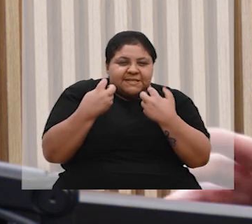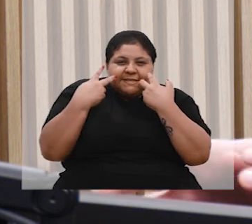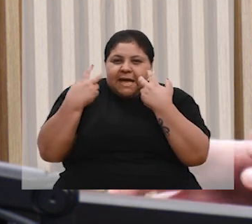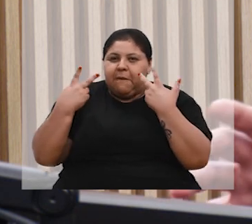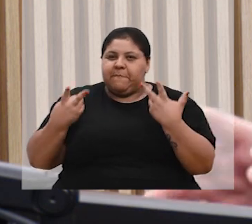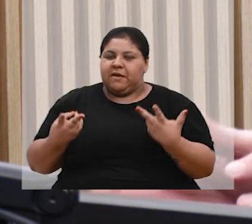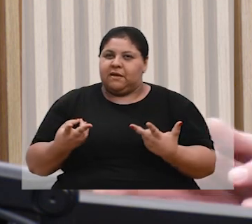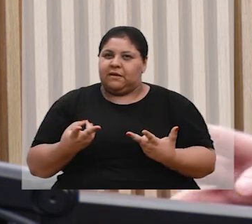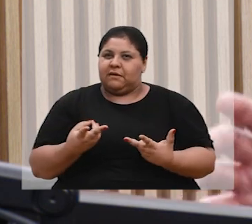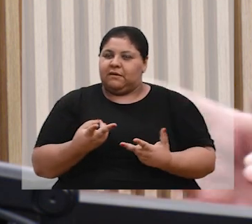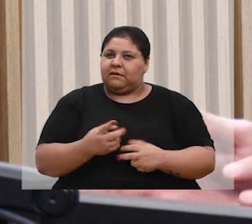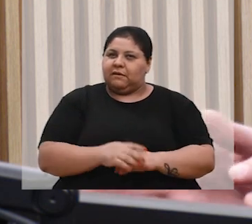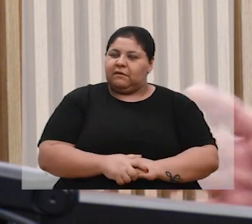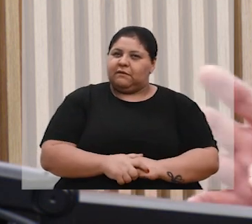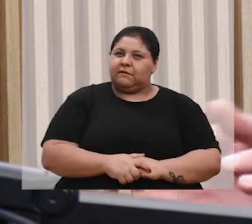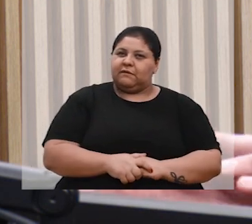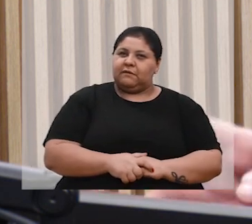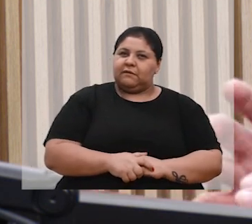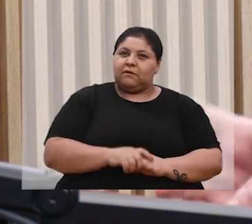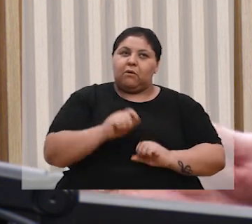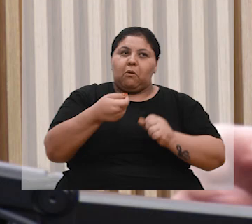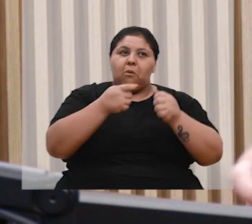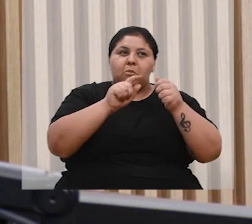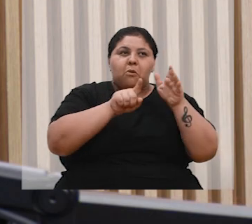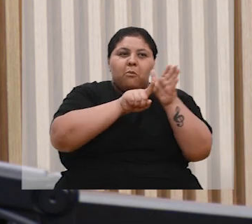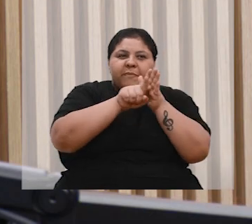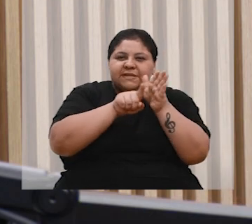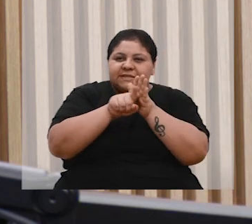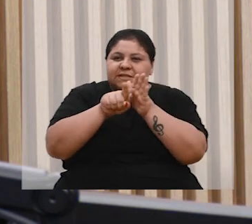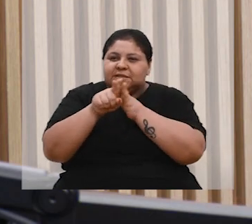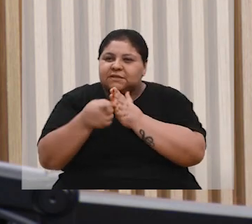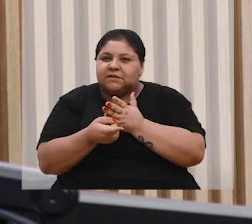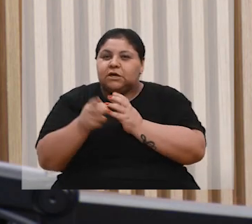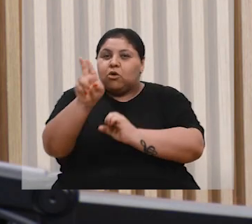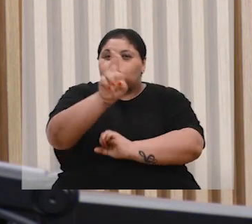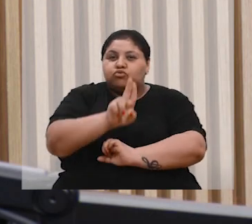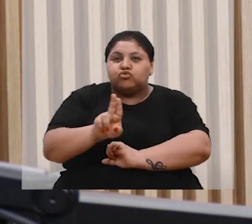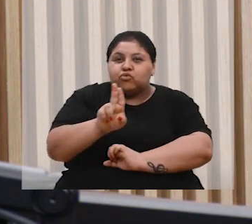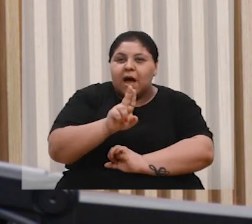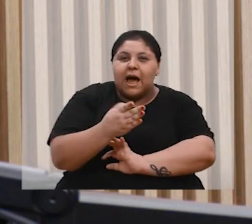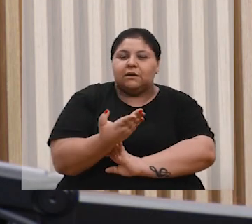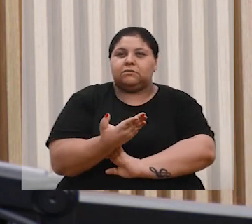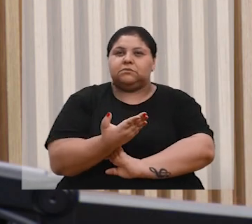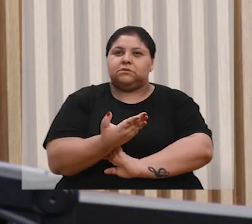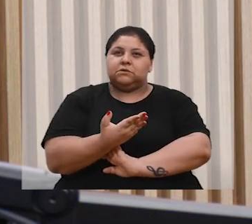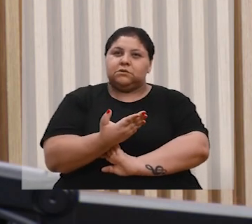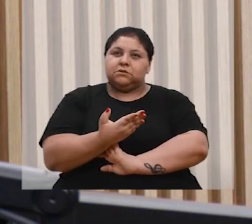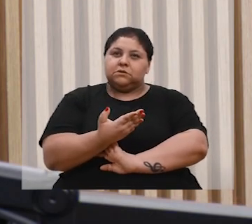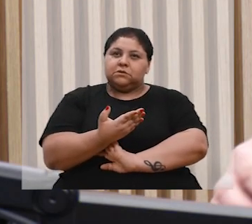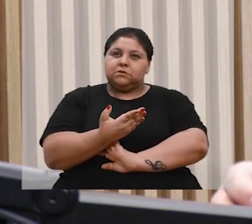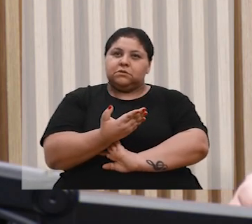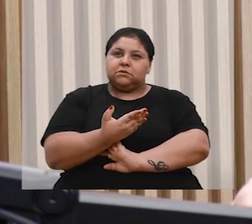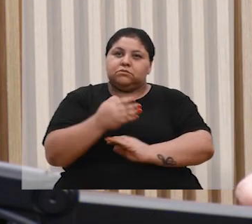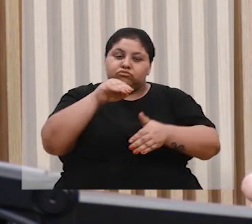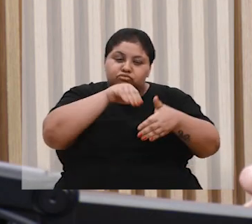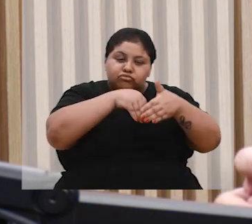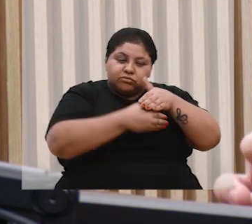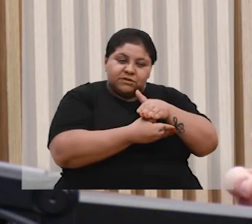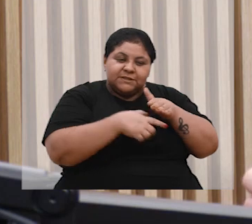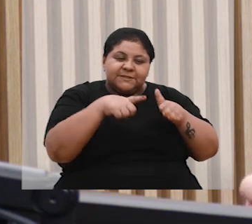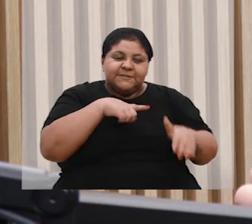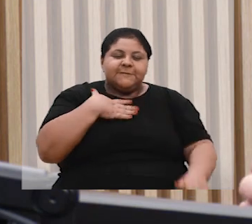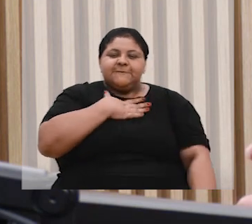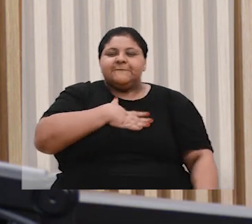percebe algumas situações com pesquisadores, com usuários do nosso